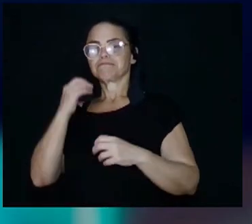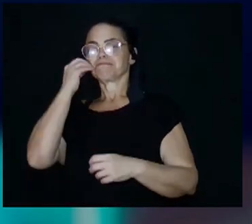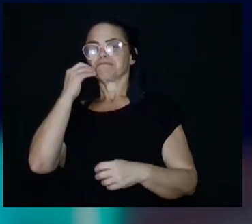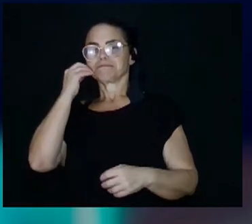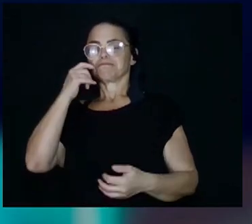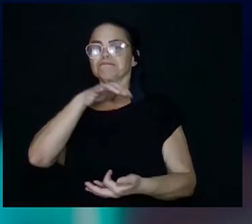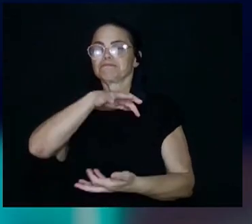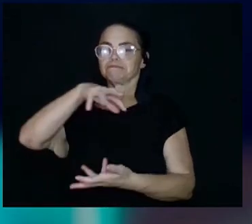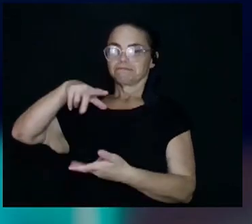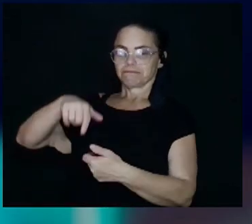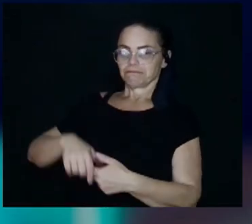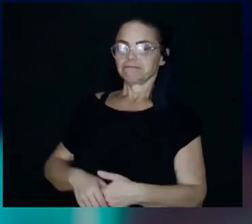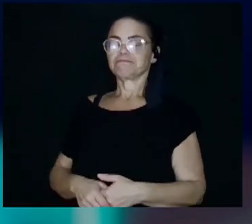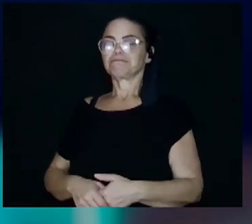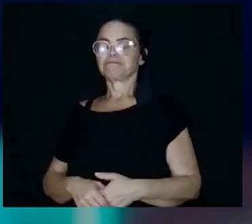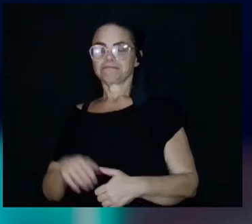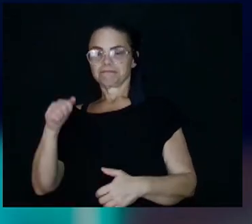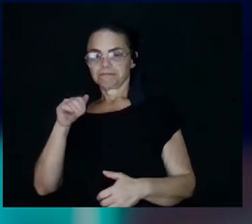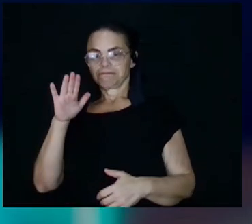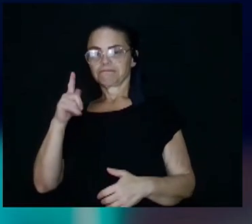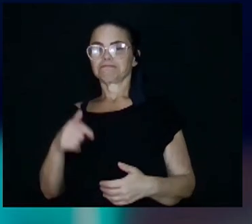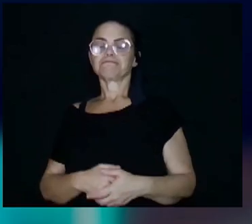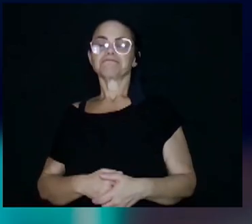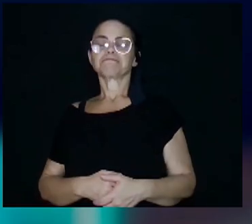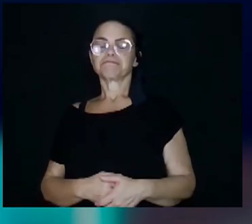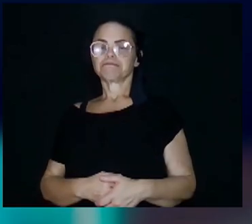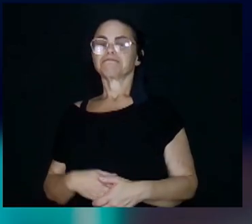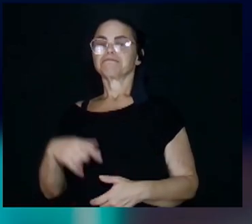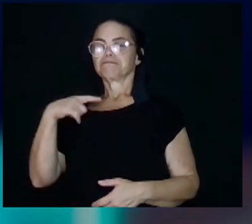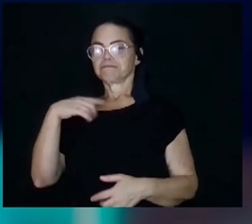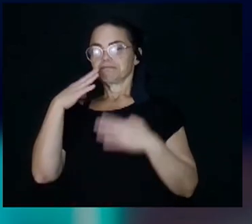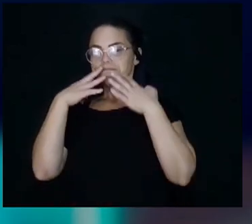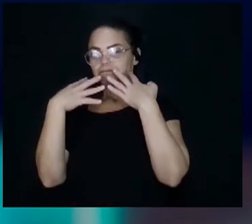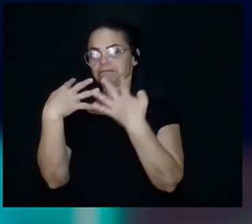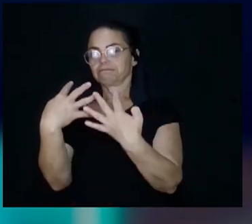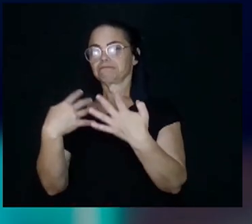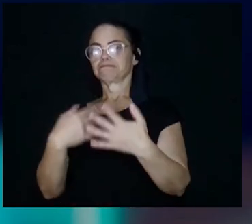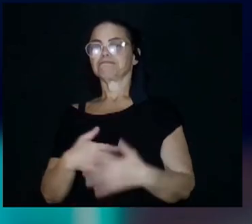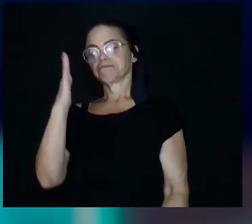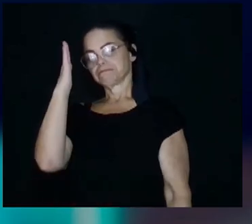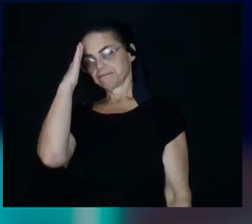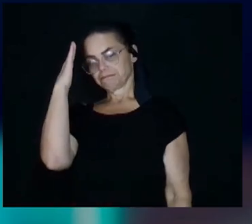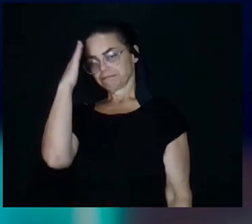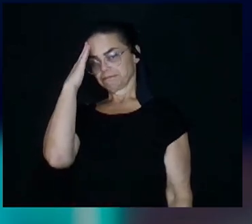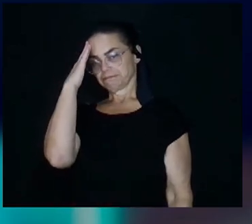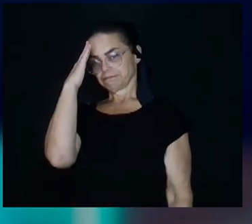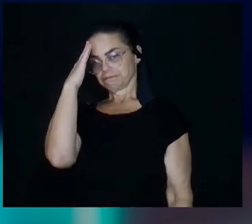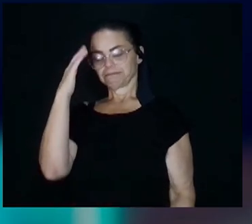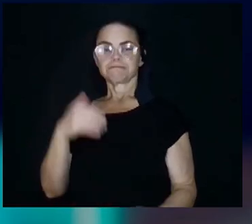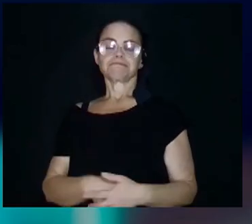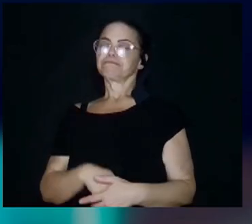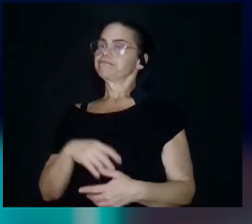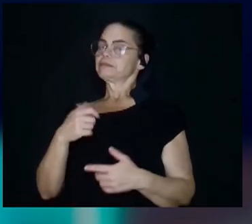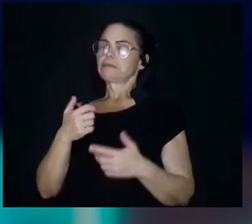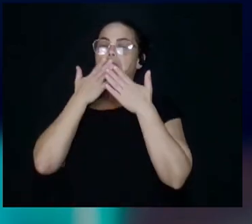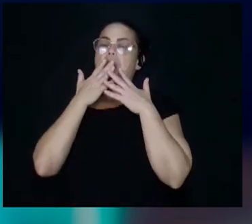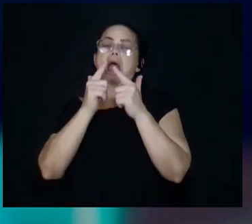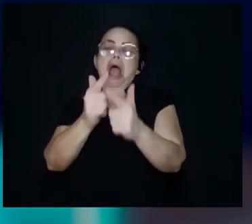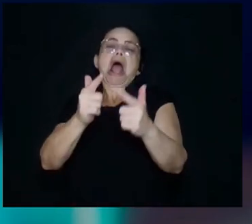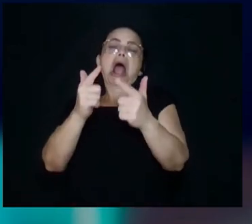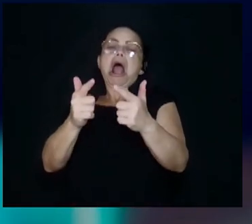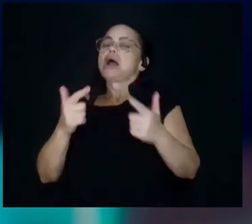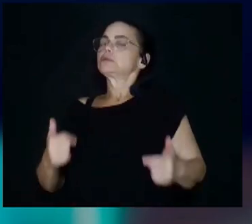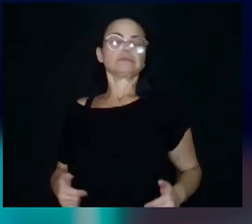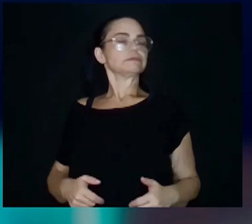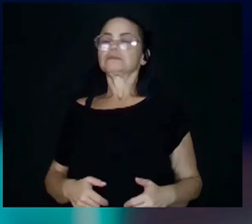muito mais. Então, para quem estiver assistindo a gente, entenda que não é engraçado e vamos entender que a gagueira é algo que a gente